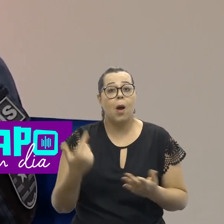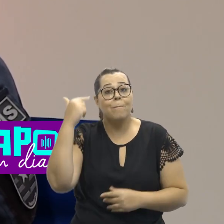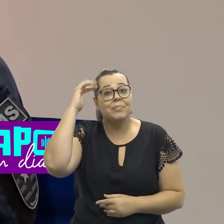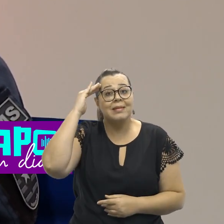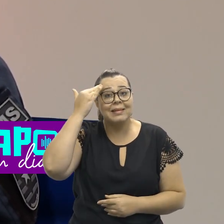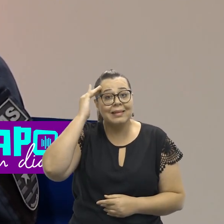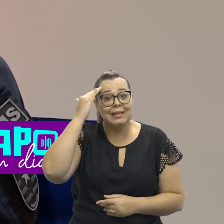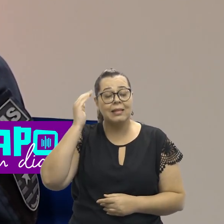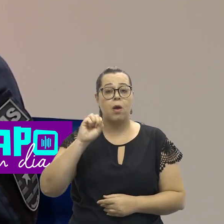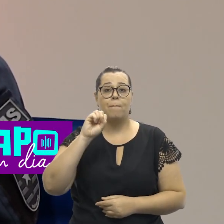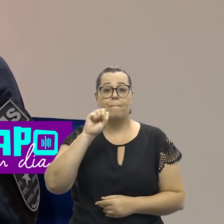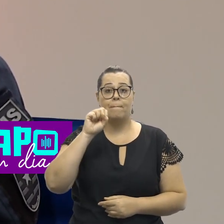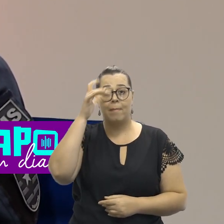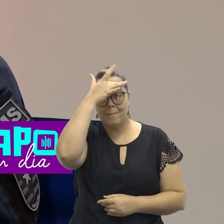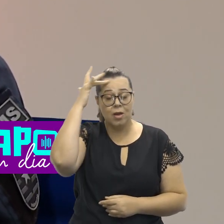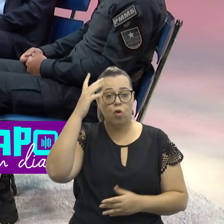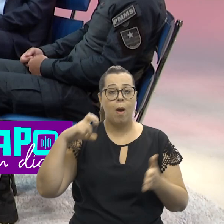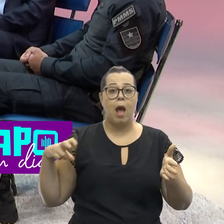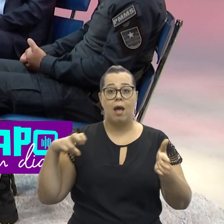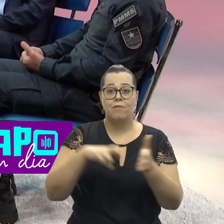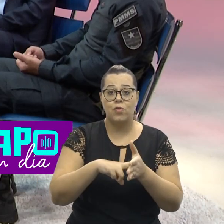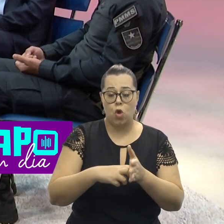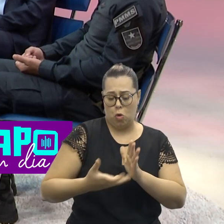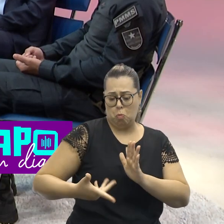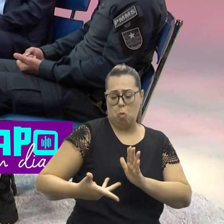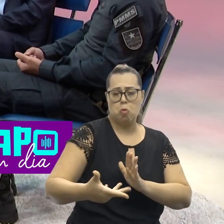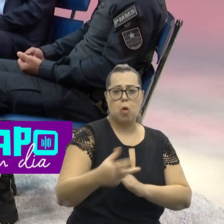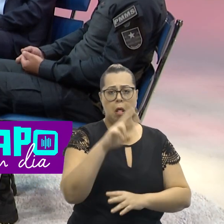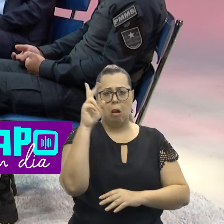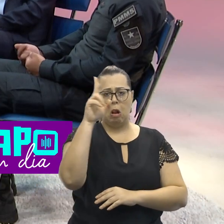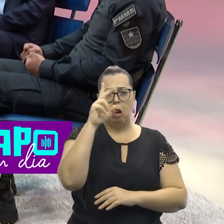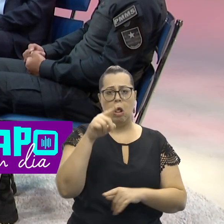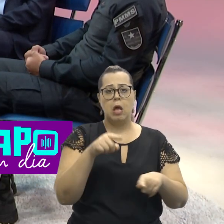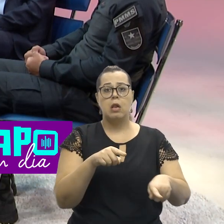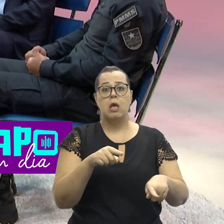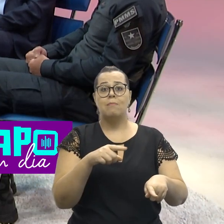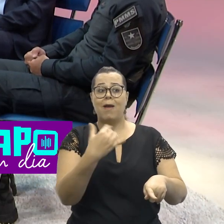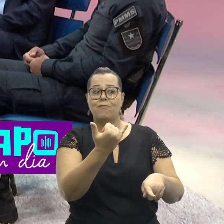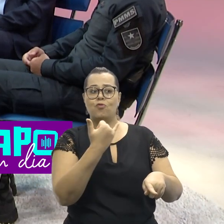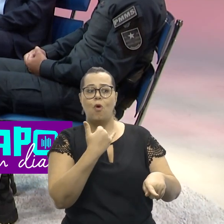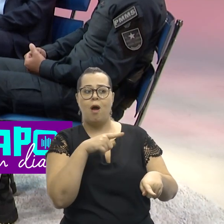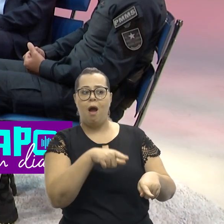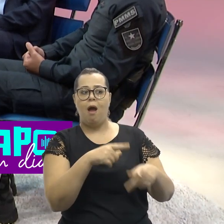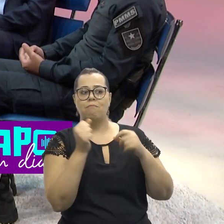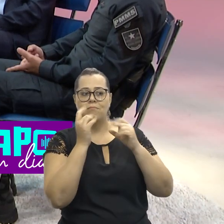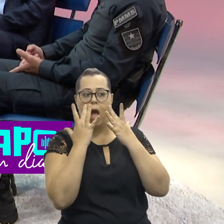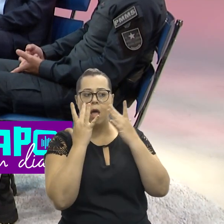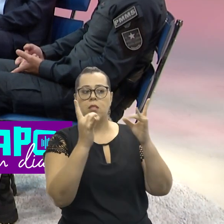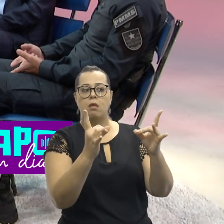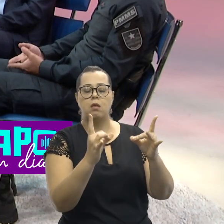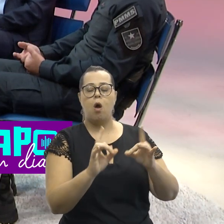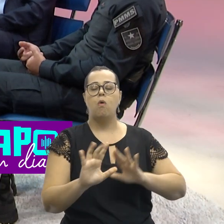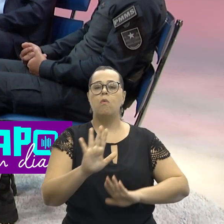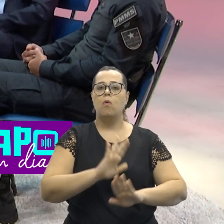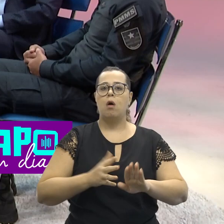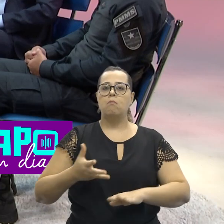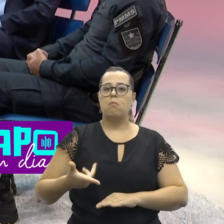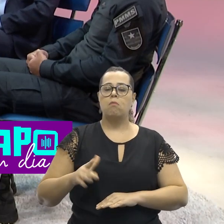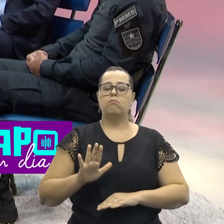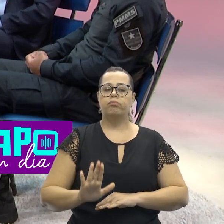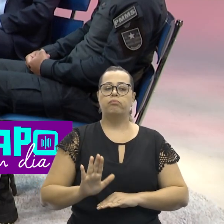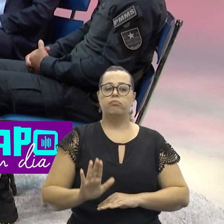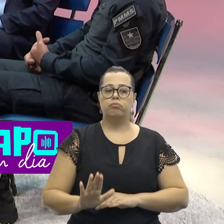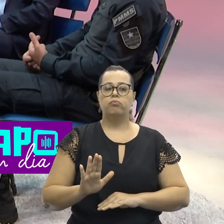mente que aquela pessoa que se acidentou por estar em excesso de velocidade, ela é um aviso para mim, para que eu passe a dirigir com uma